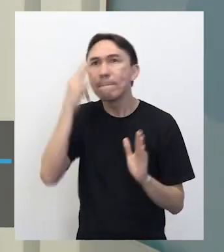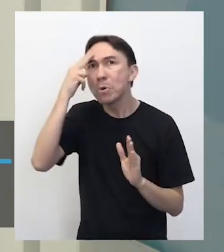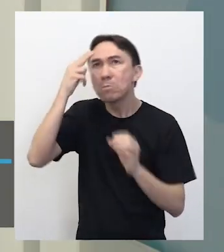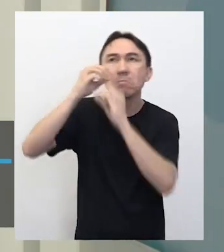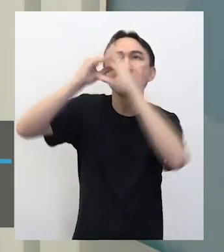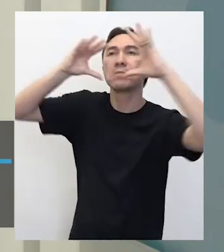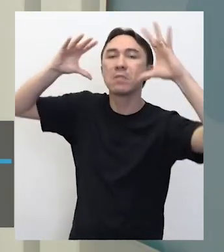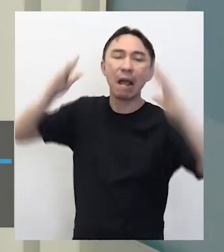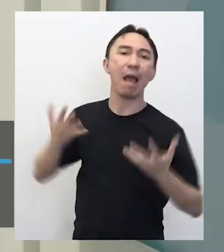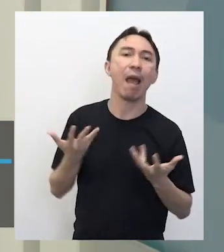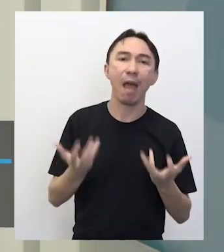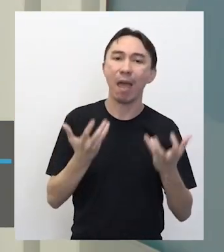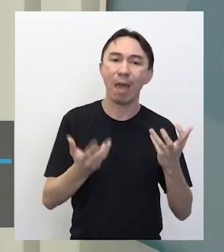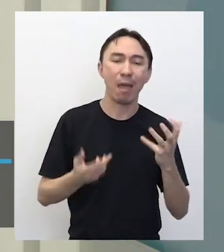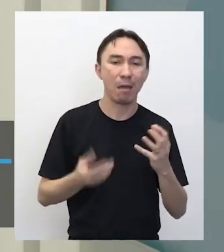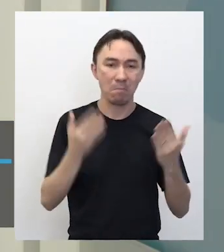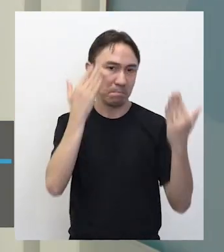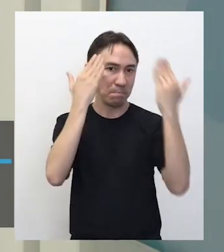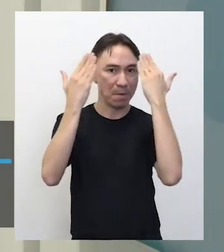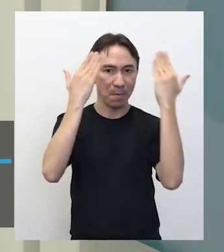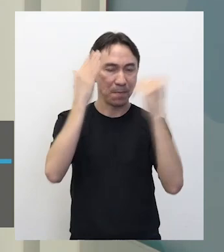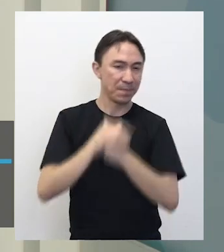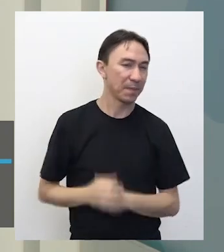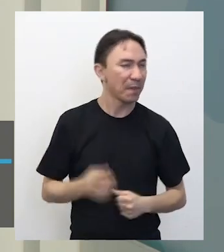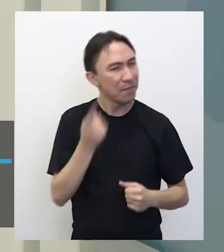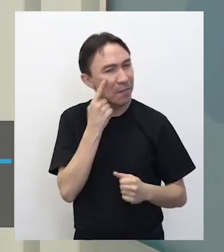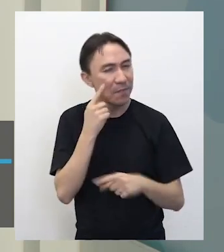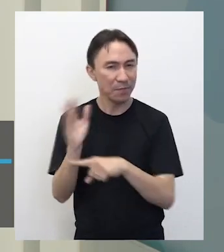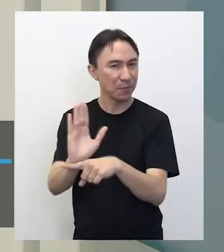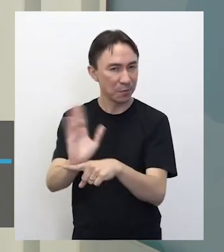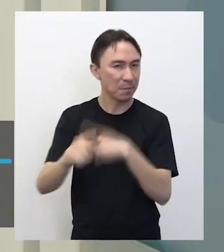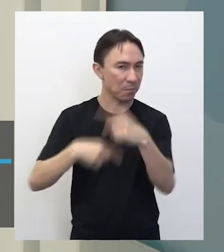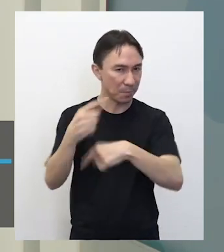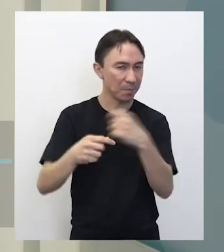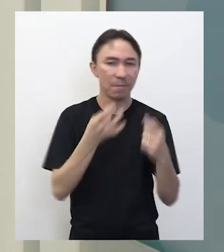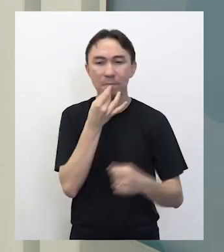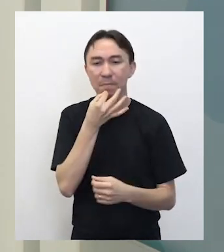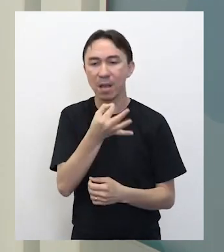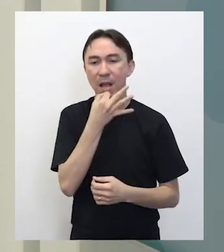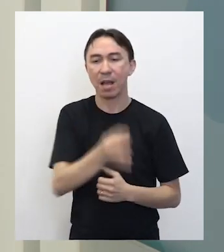da Alba e depois a gente vai comentar. Vamos lá?